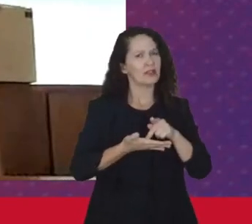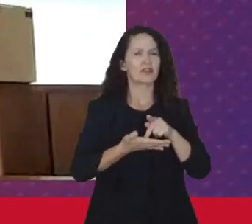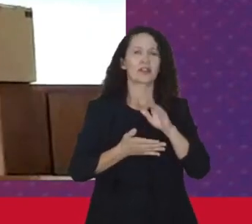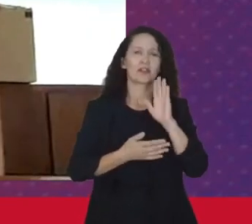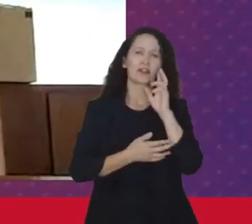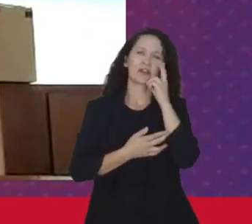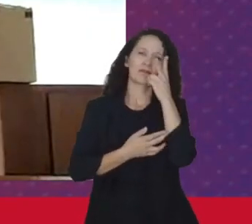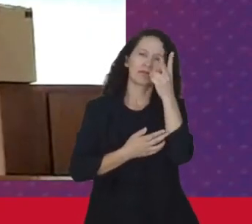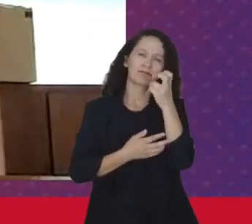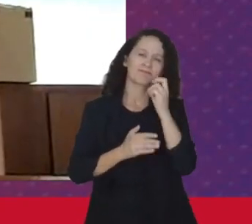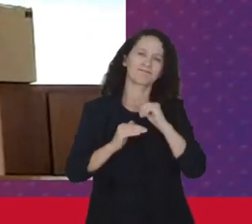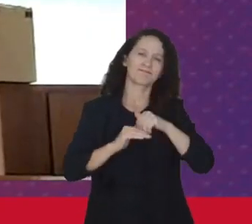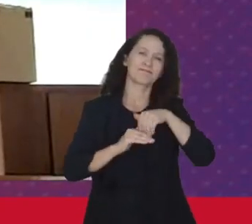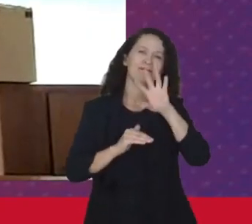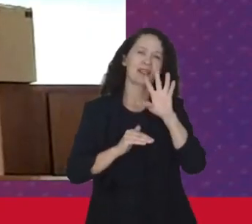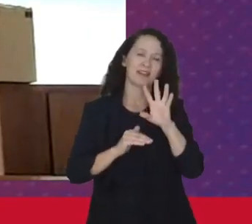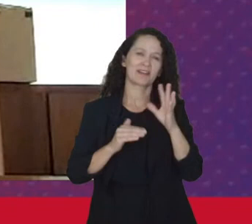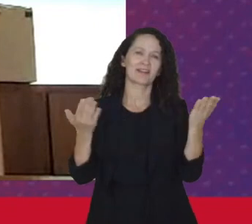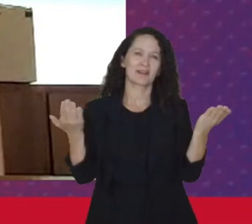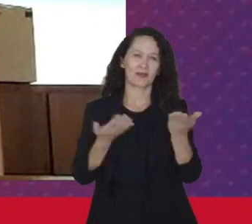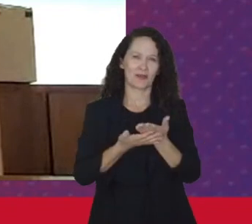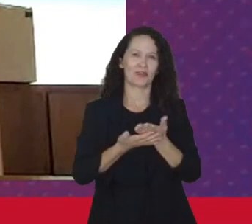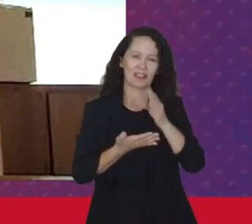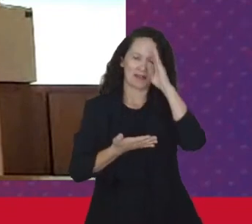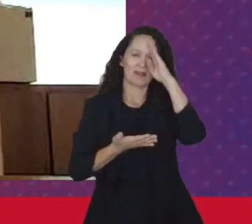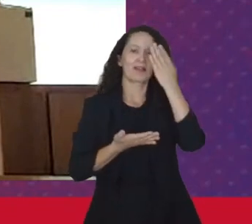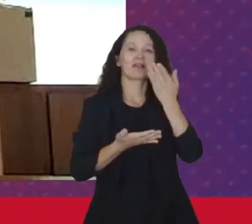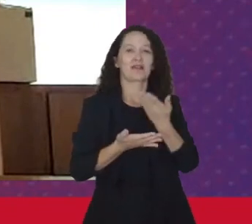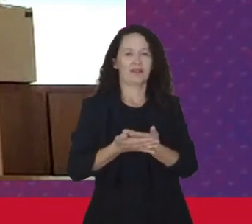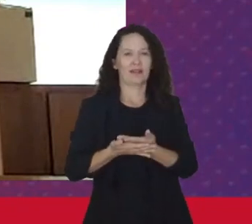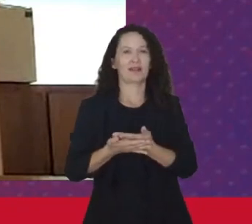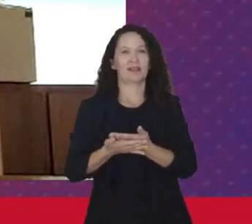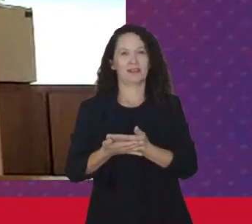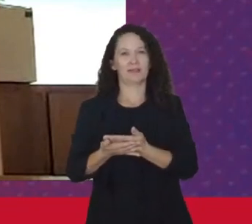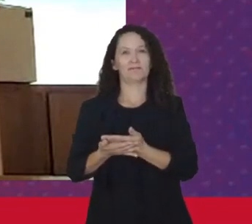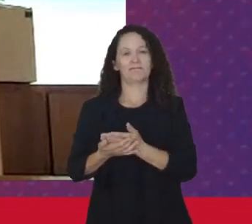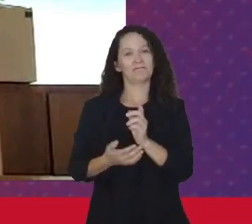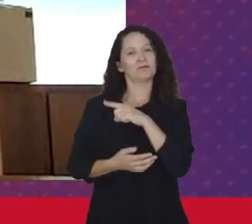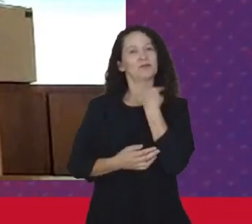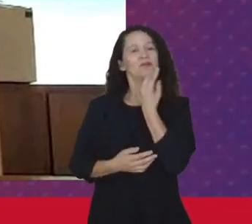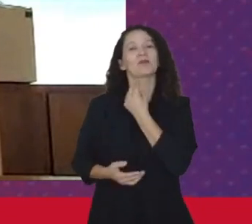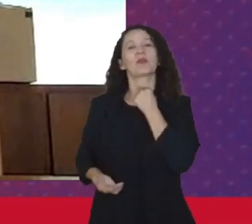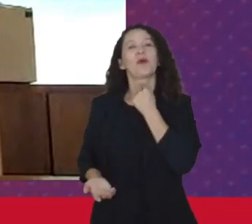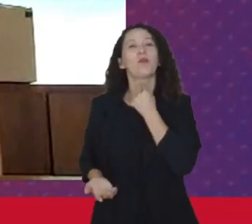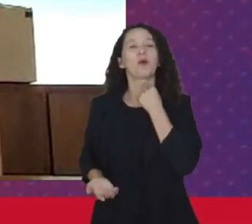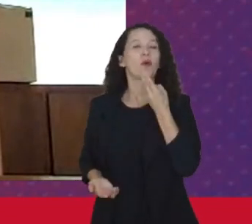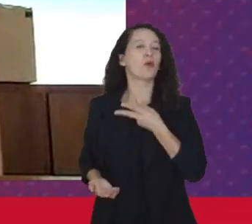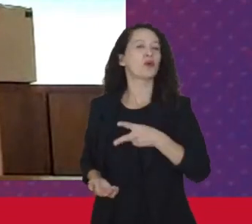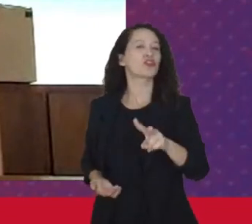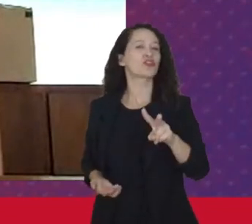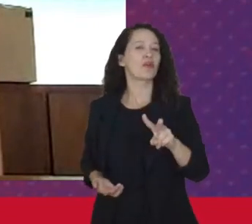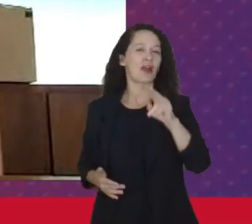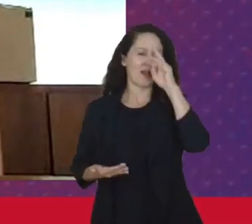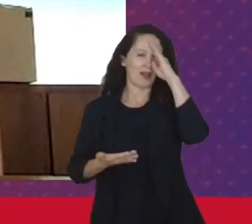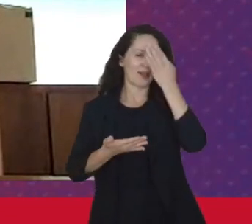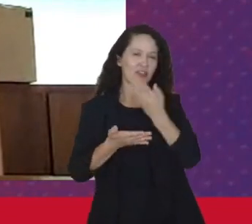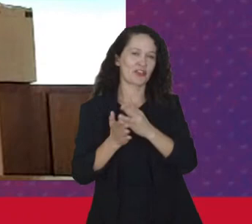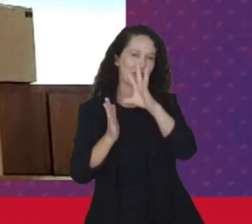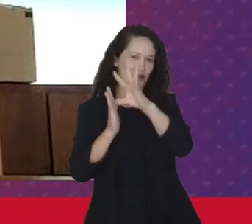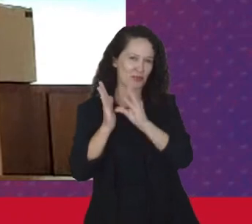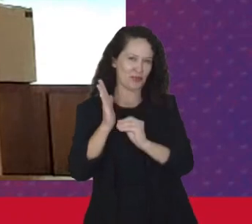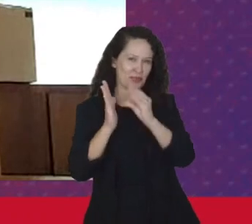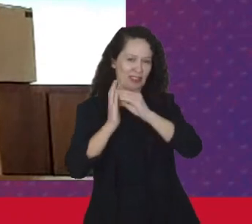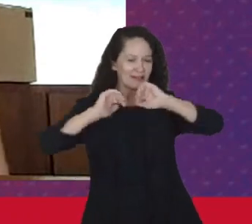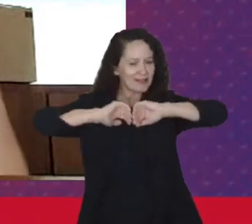vez mais a gente tem a certeza de que a gente não pode continuar defendendo um